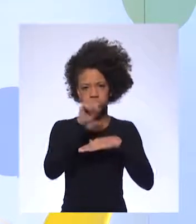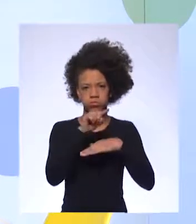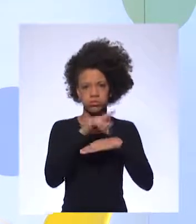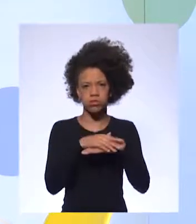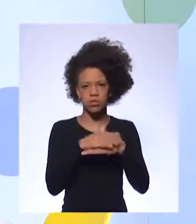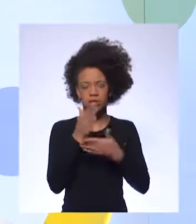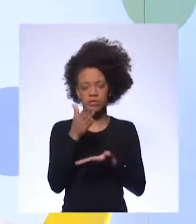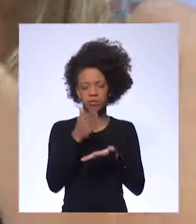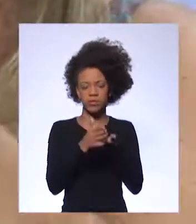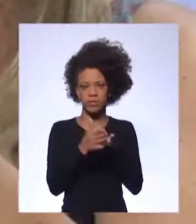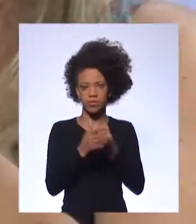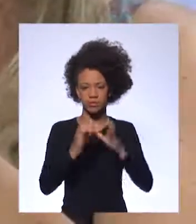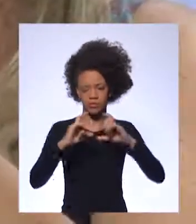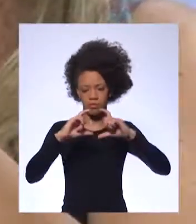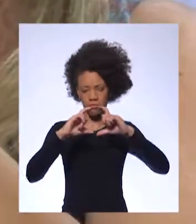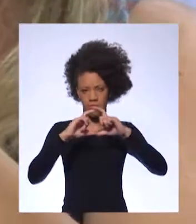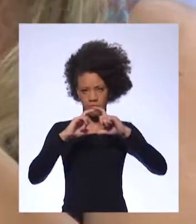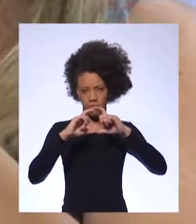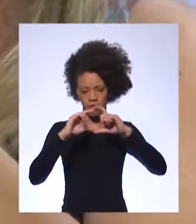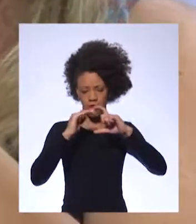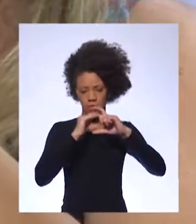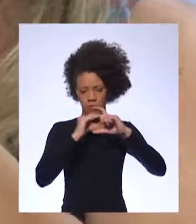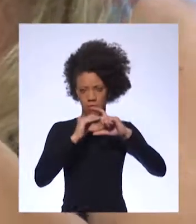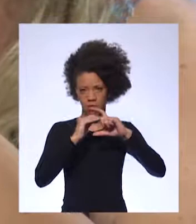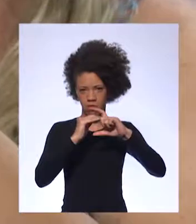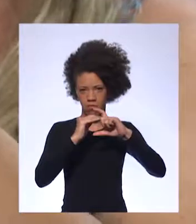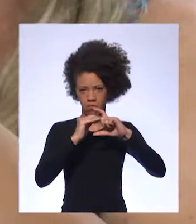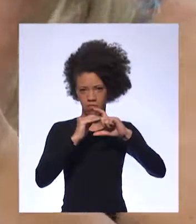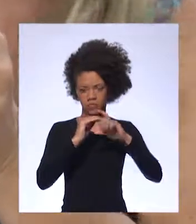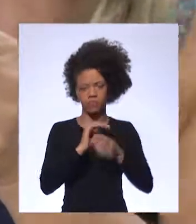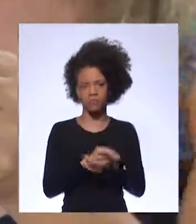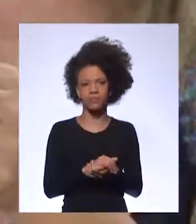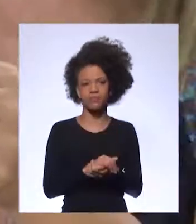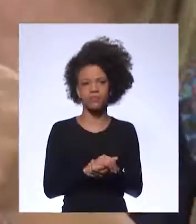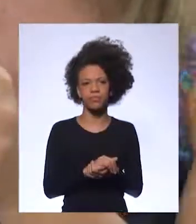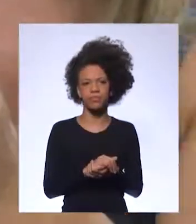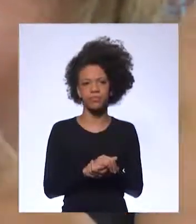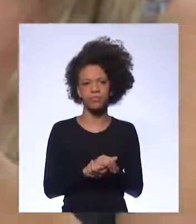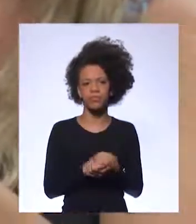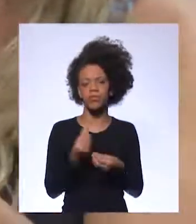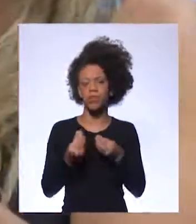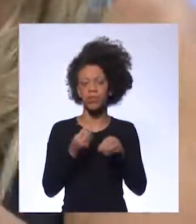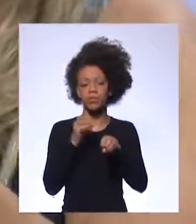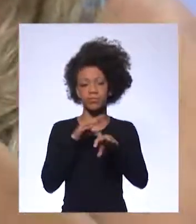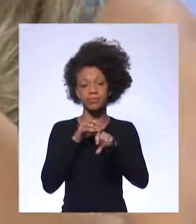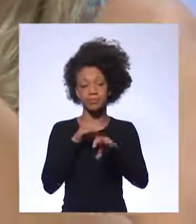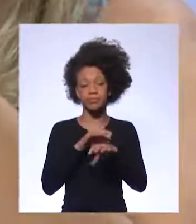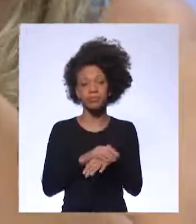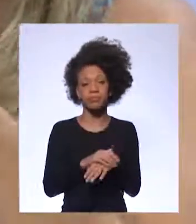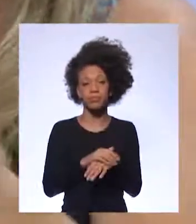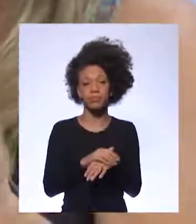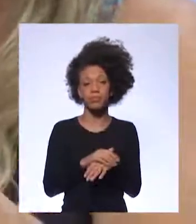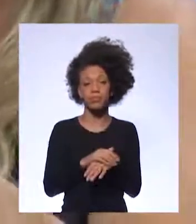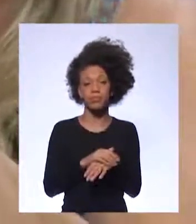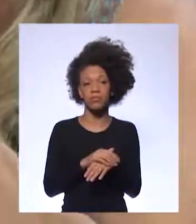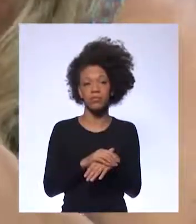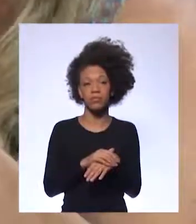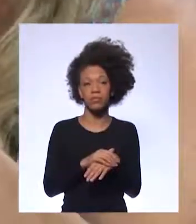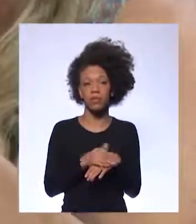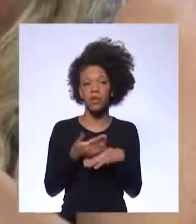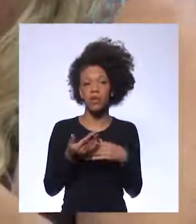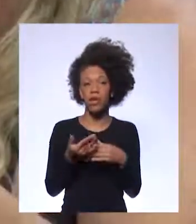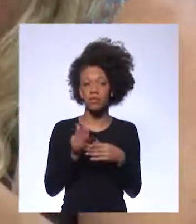cortava a metade tá vendo aqui é a metade de uma circunferência como que eu ensinava os meus alunos as pontinhas